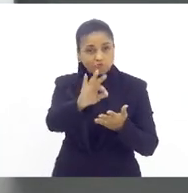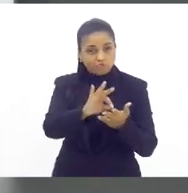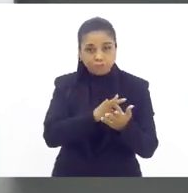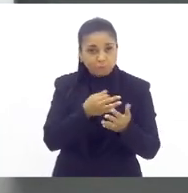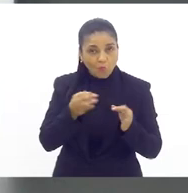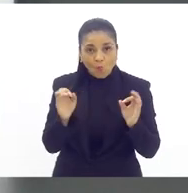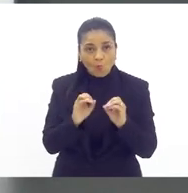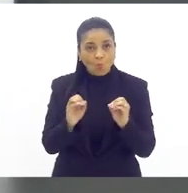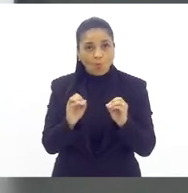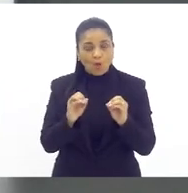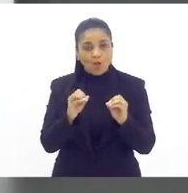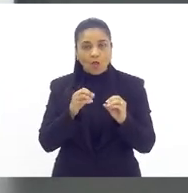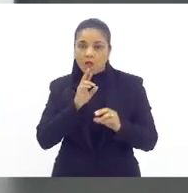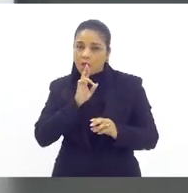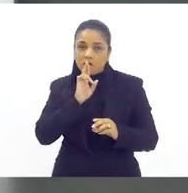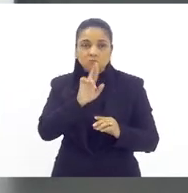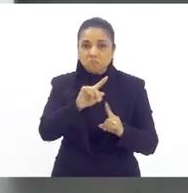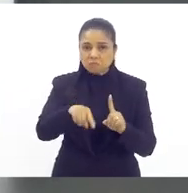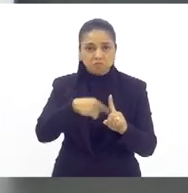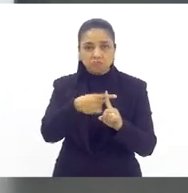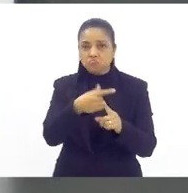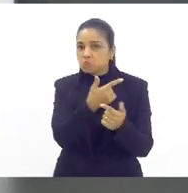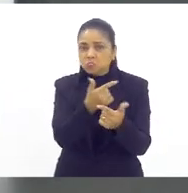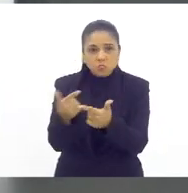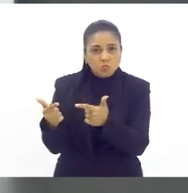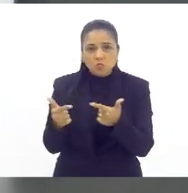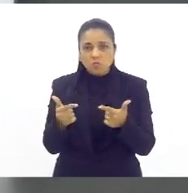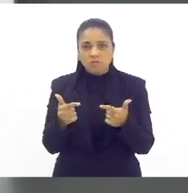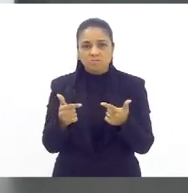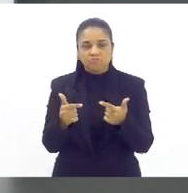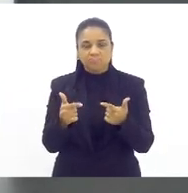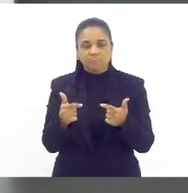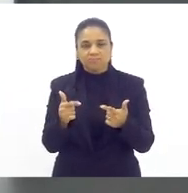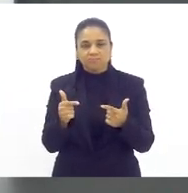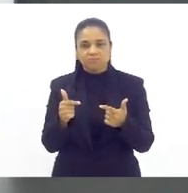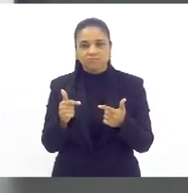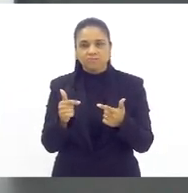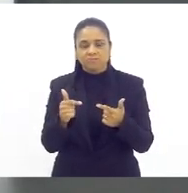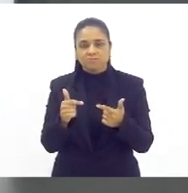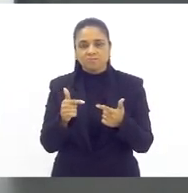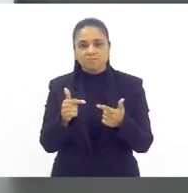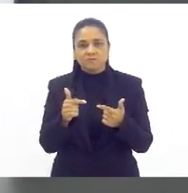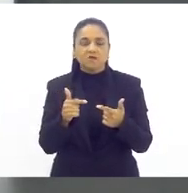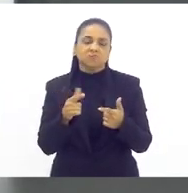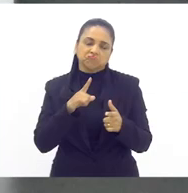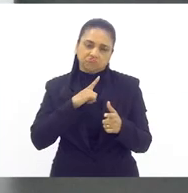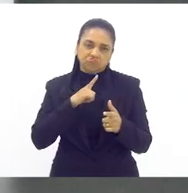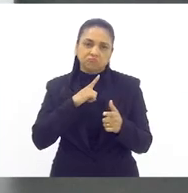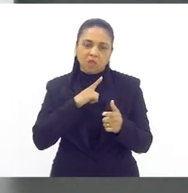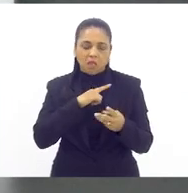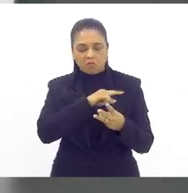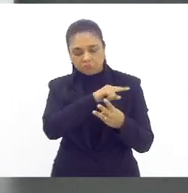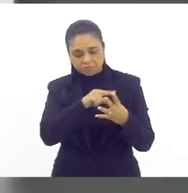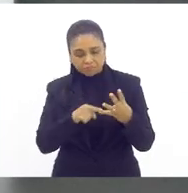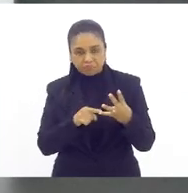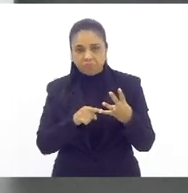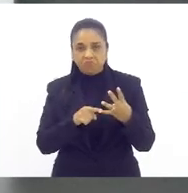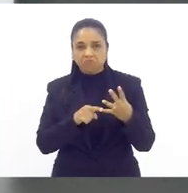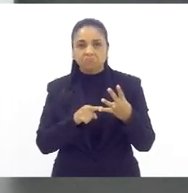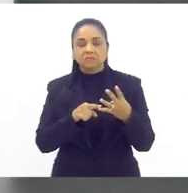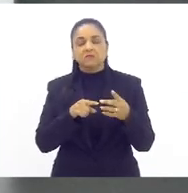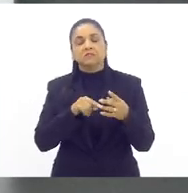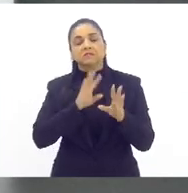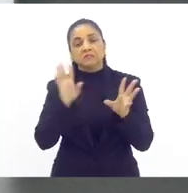e não dá uma resposta efetiva para isso então nós temos as questões que nós elencamos e para